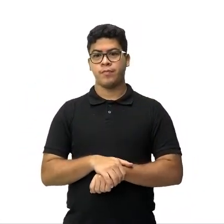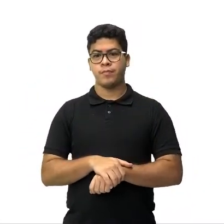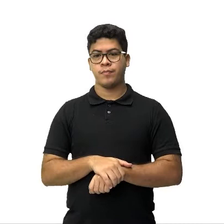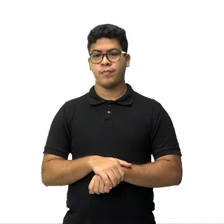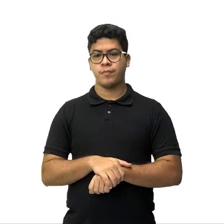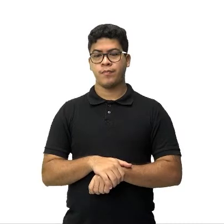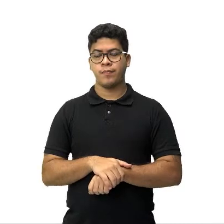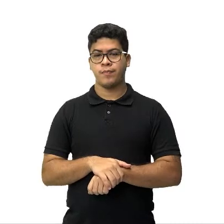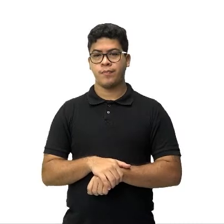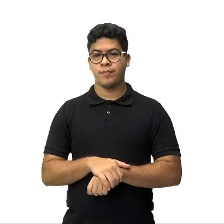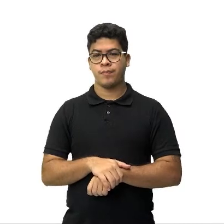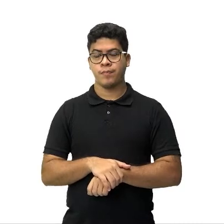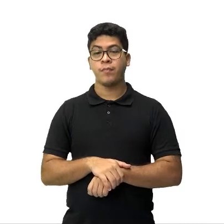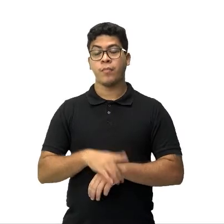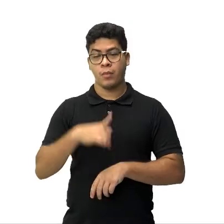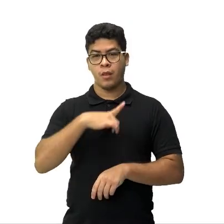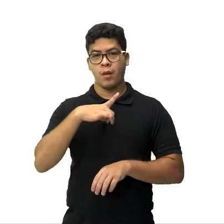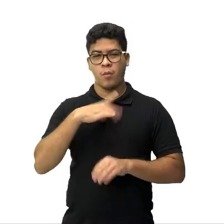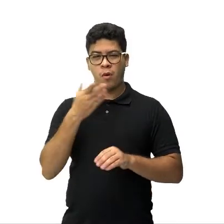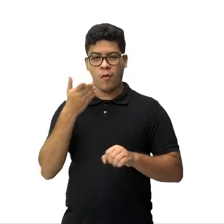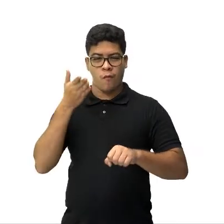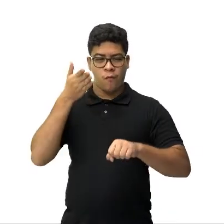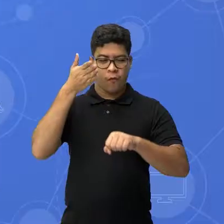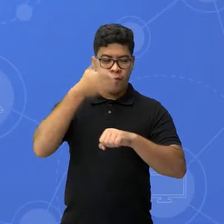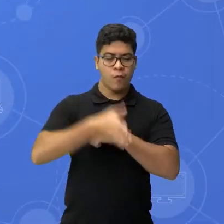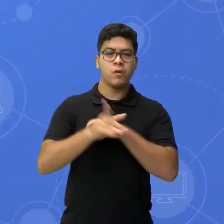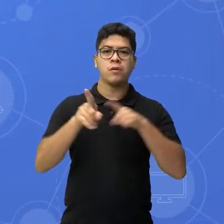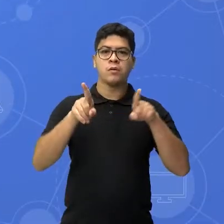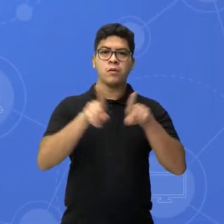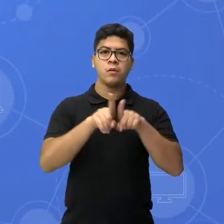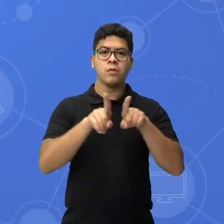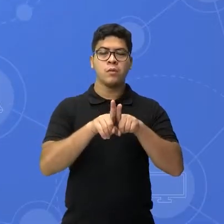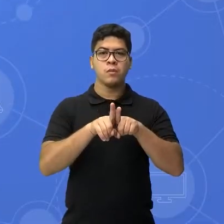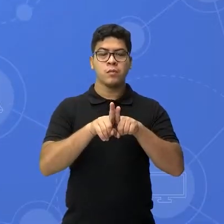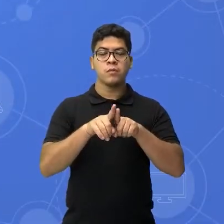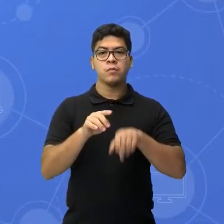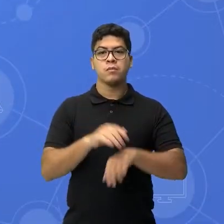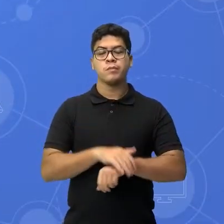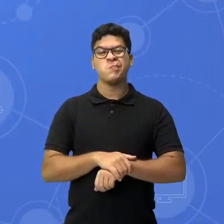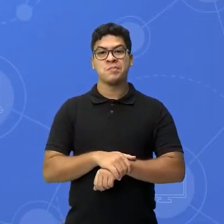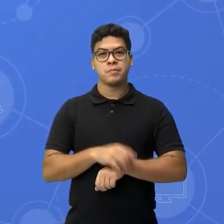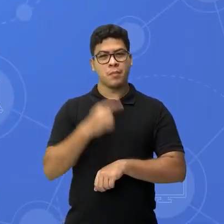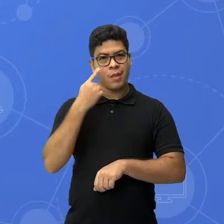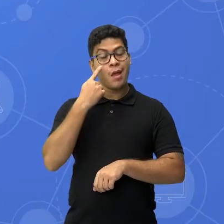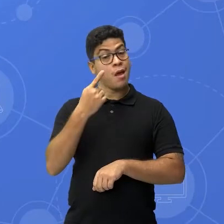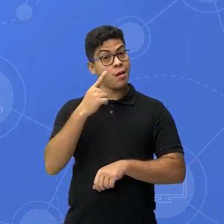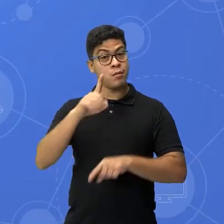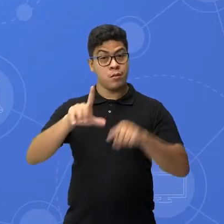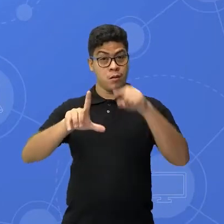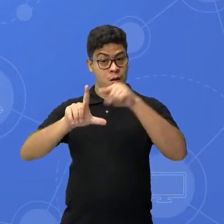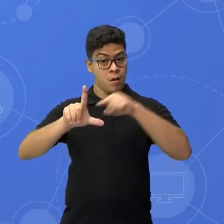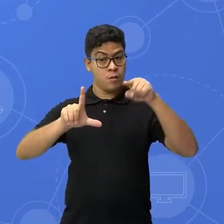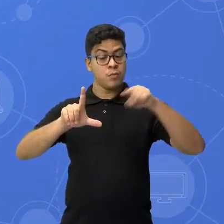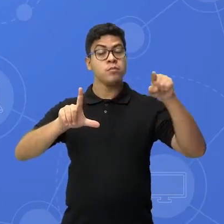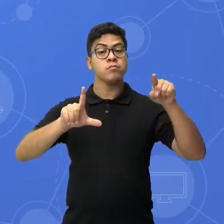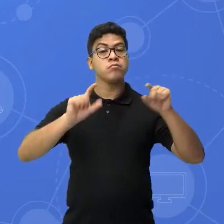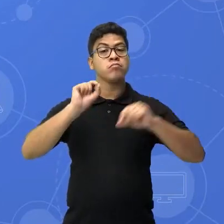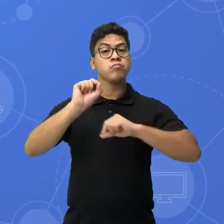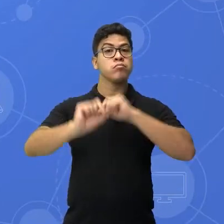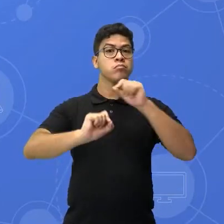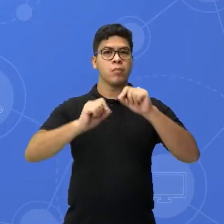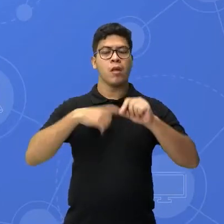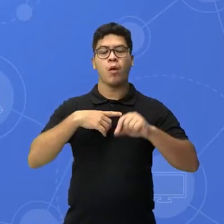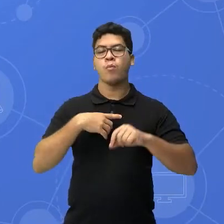que afeta a nossa juventude como um todo. Não é isso? Então vejam, são dados que a questão do